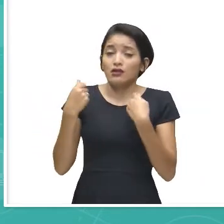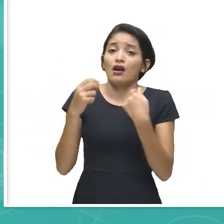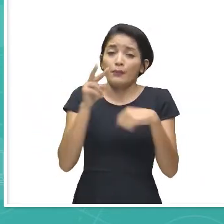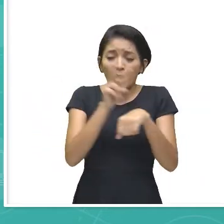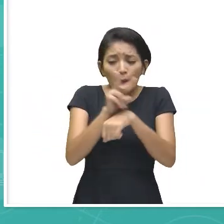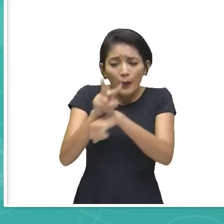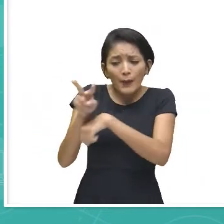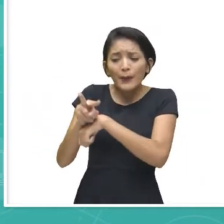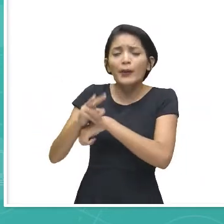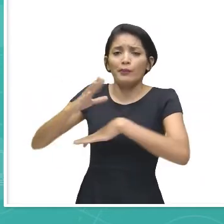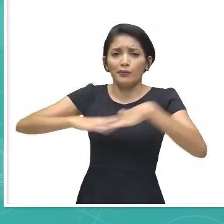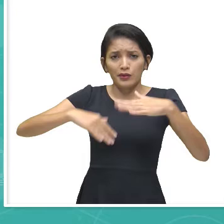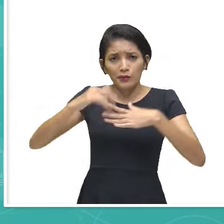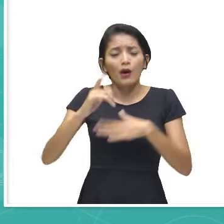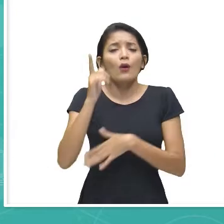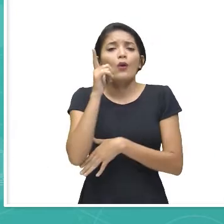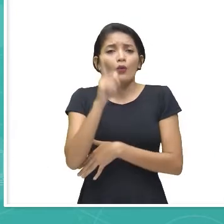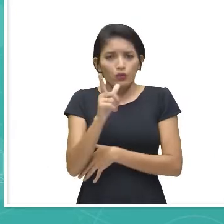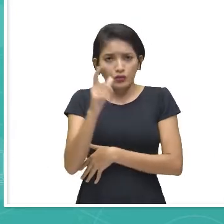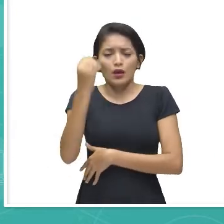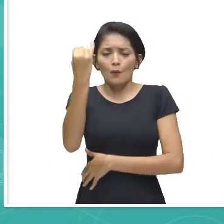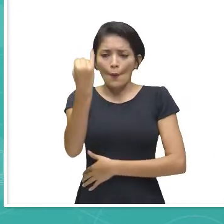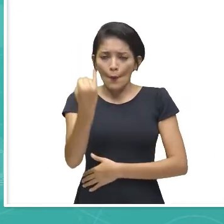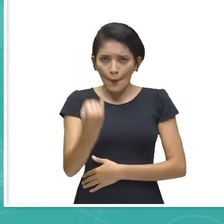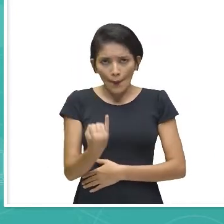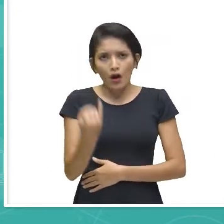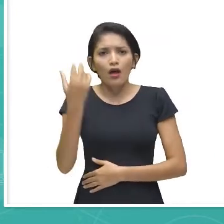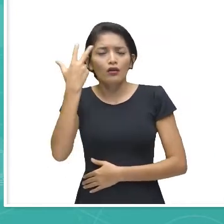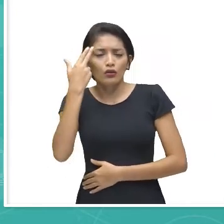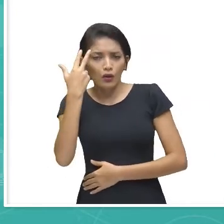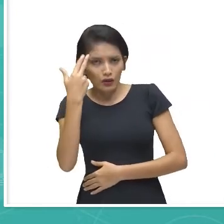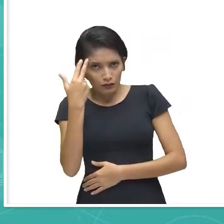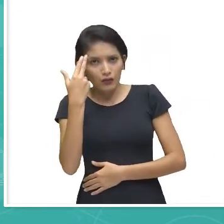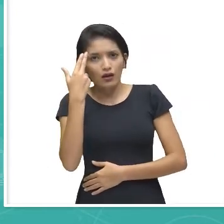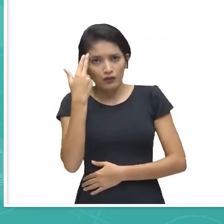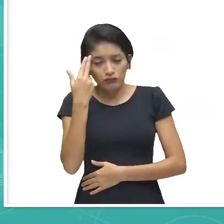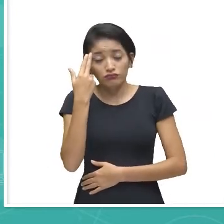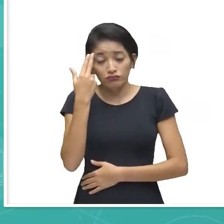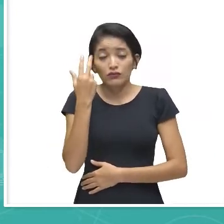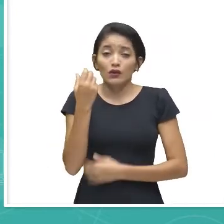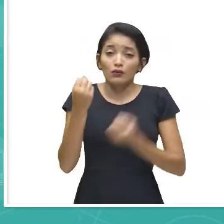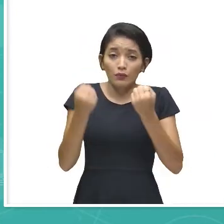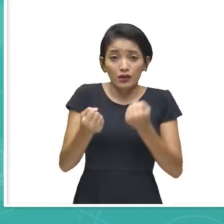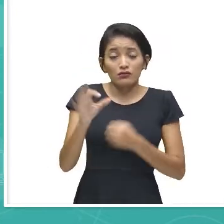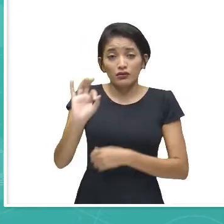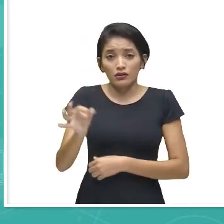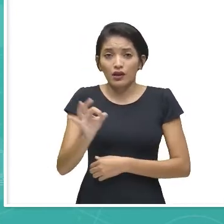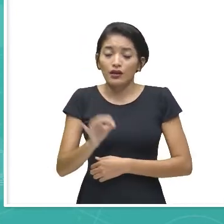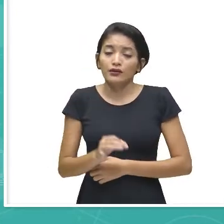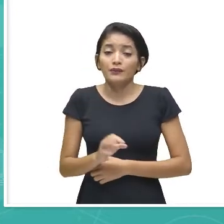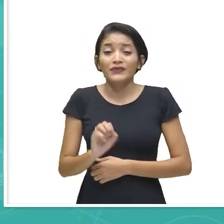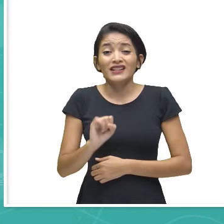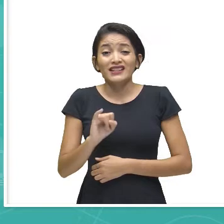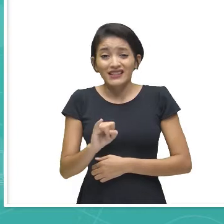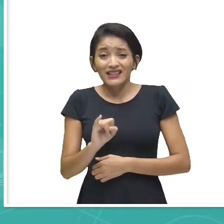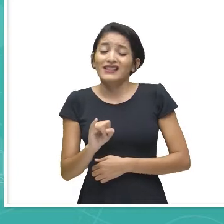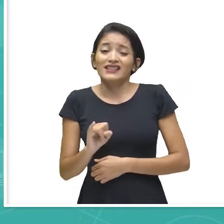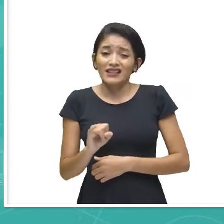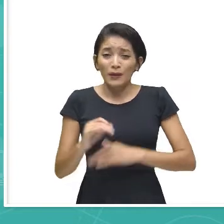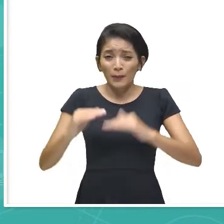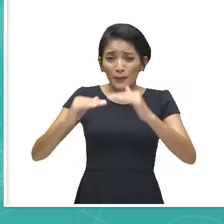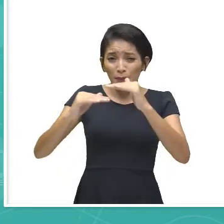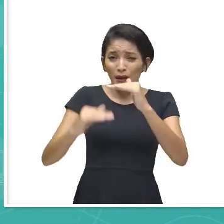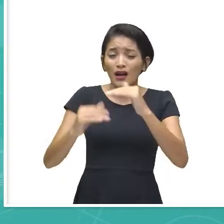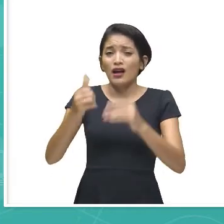vários profissionais para chegar ao seu peso normal, ao peso ideal, tá? E quando dá abaixo de 18,5,